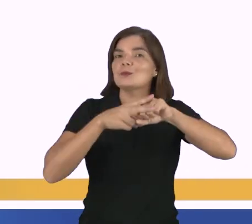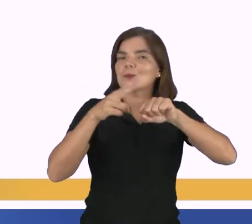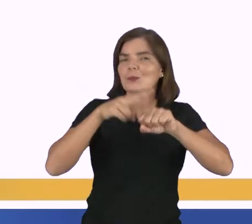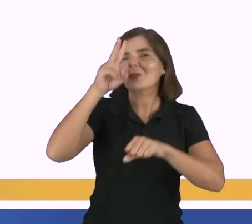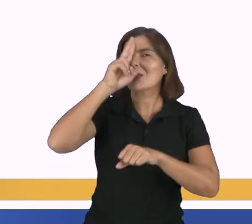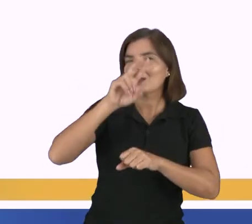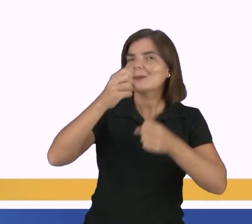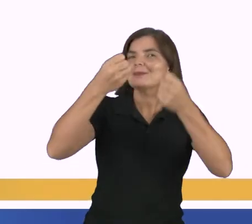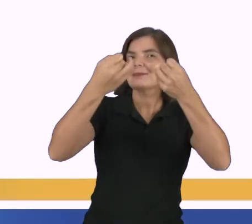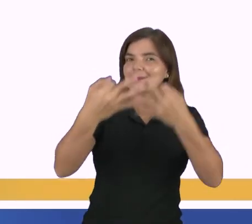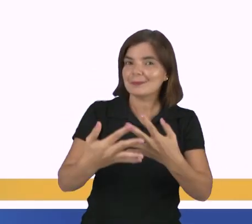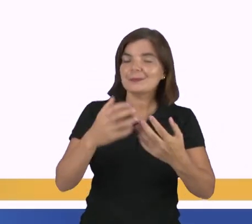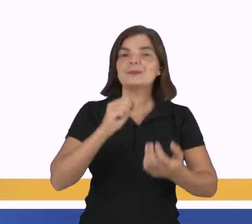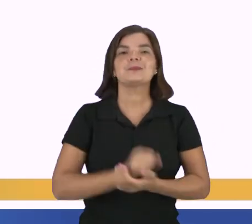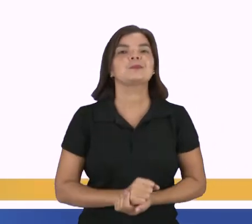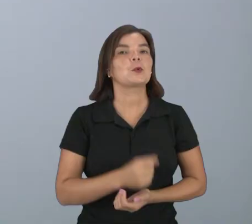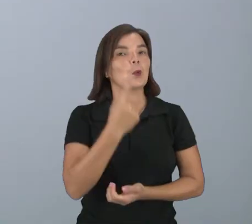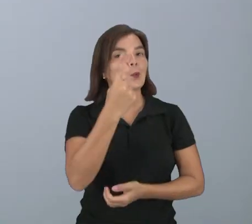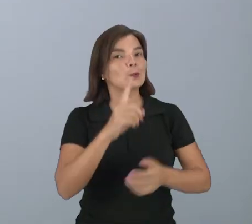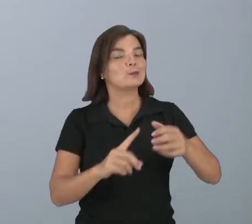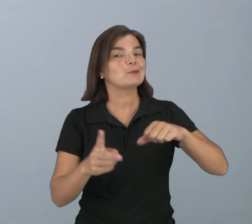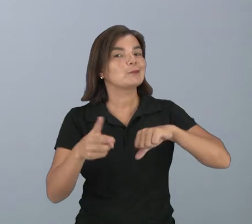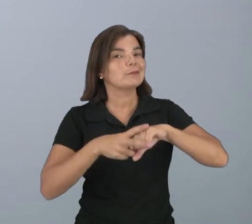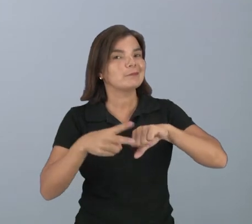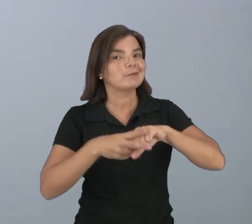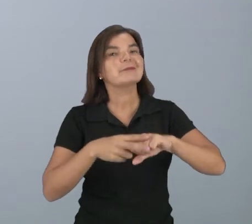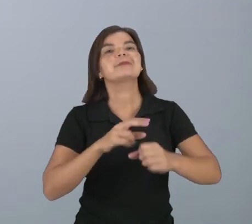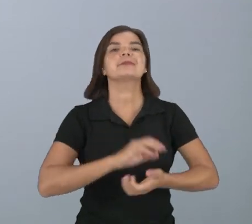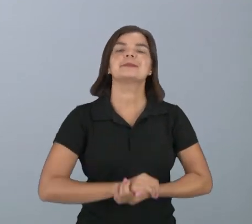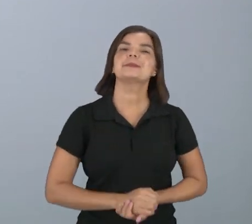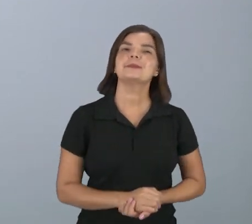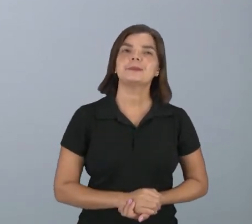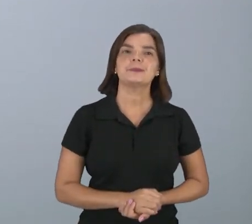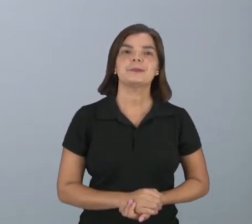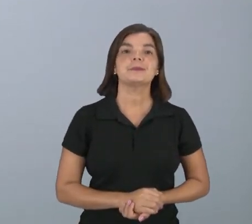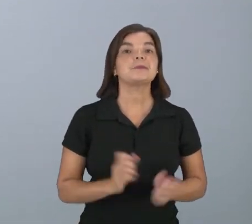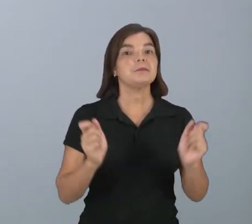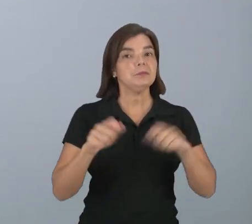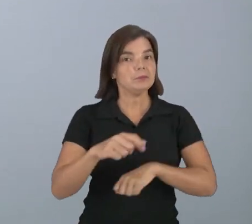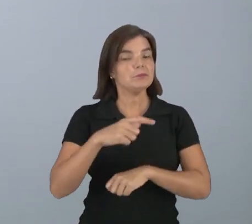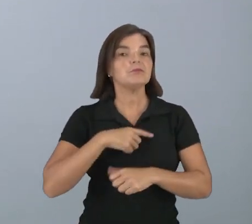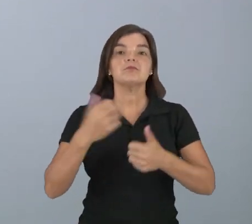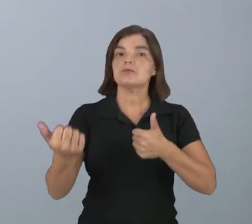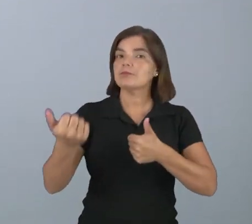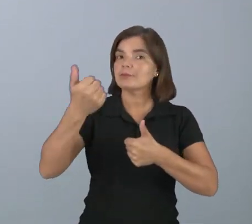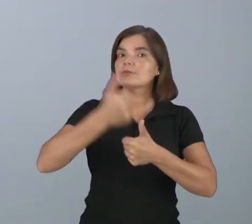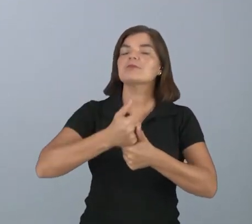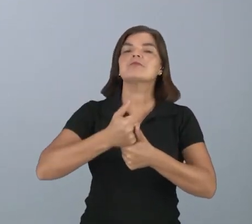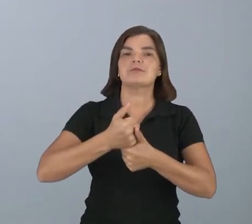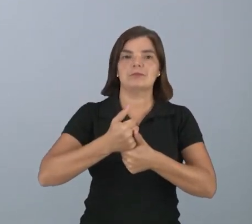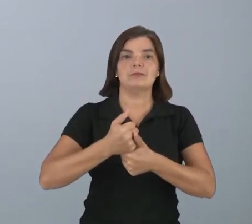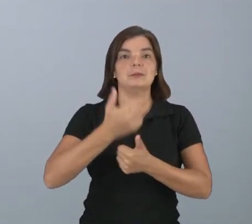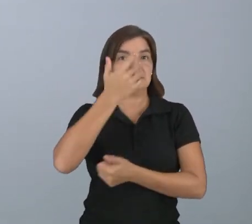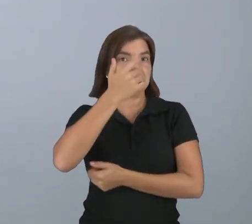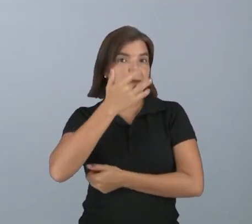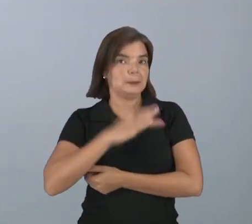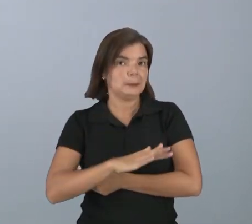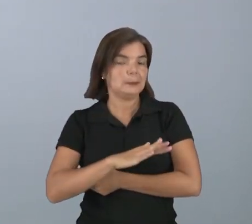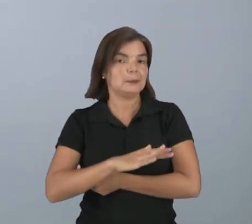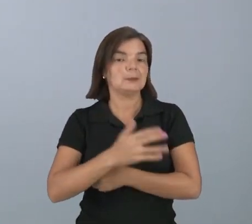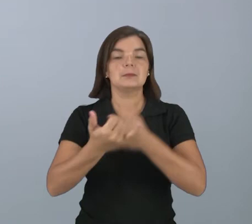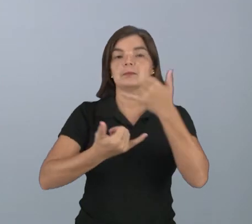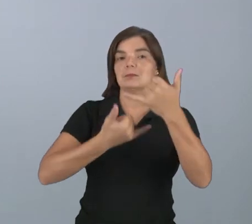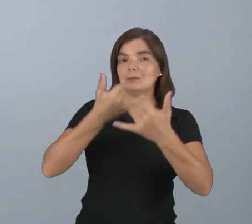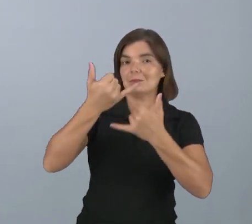de apenas um verbo. É como se fosse um, tá bom? Eu poderia substituir as crianças brincam